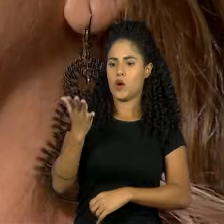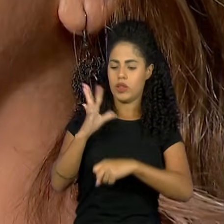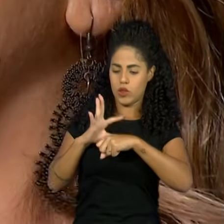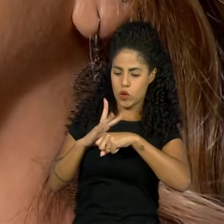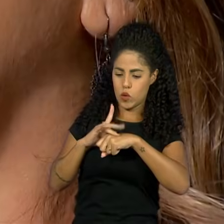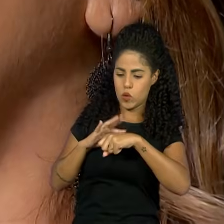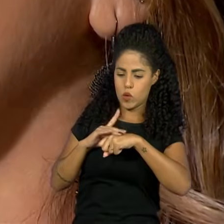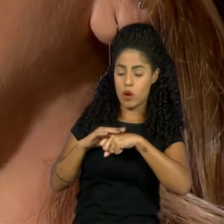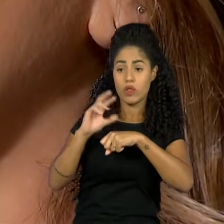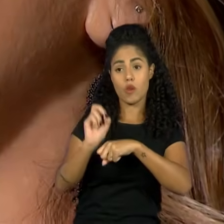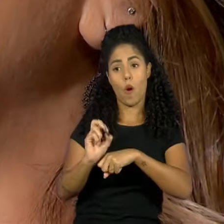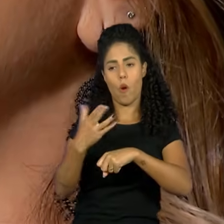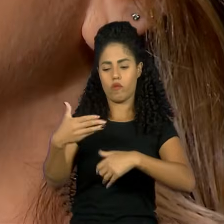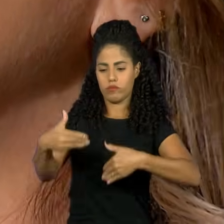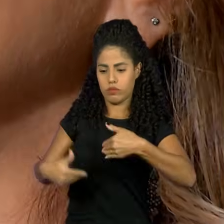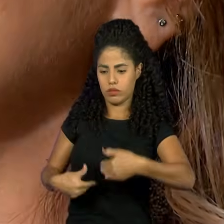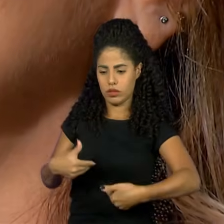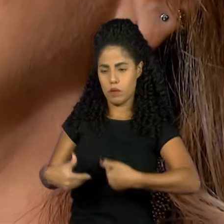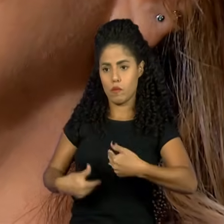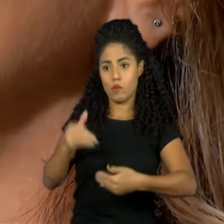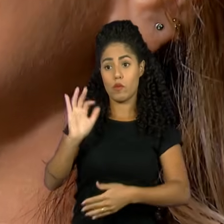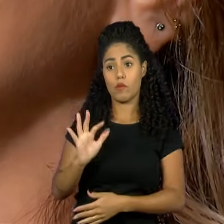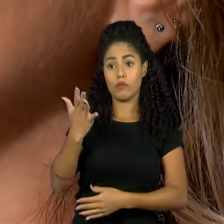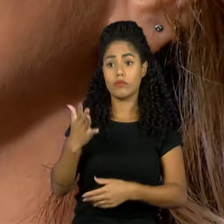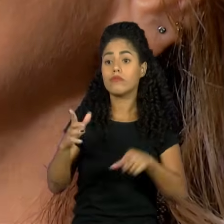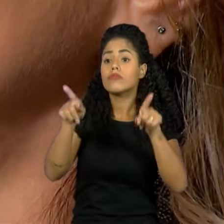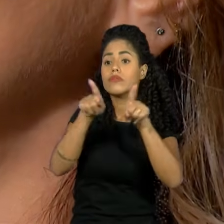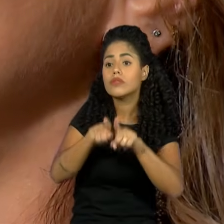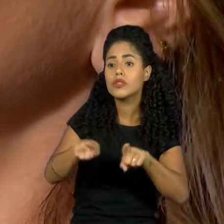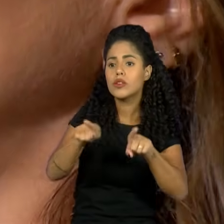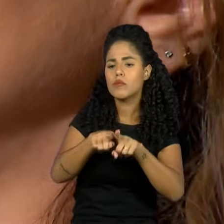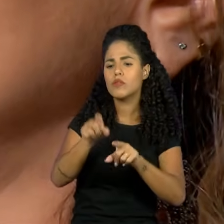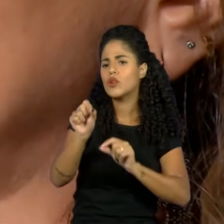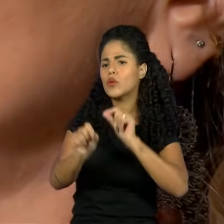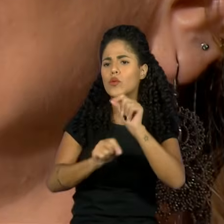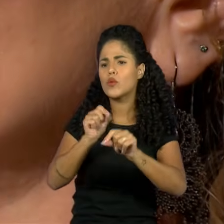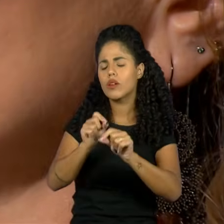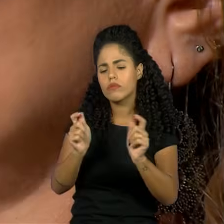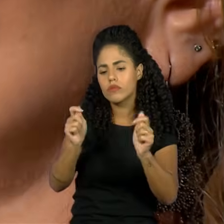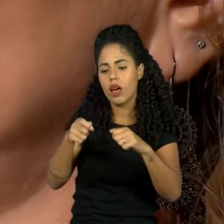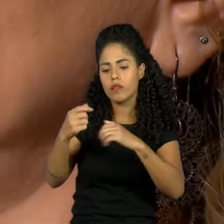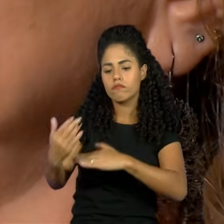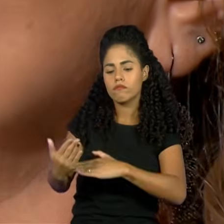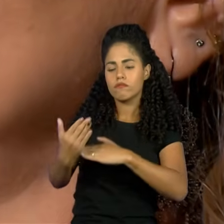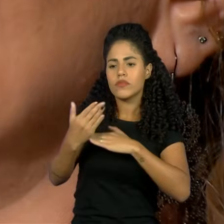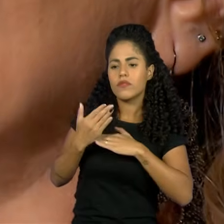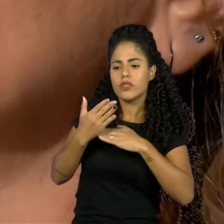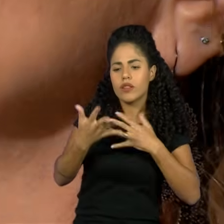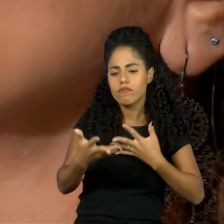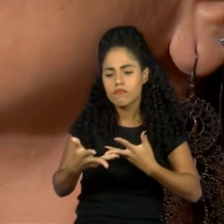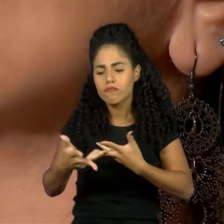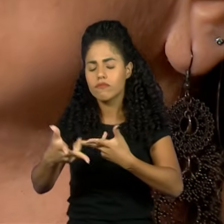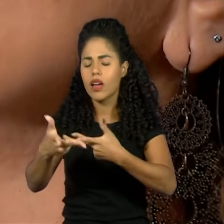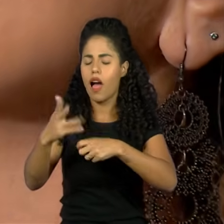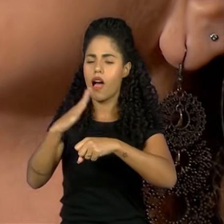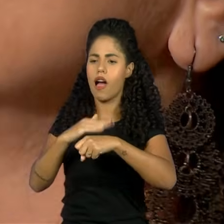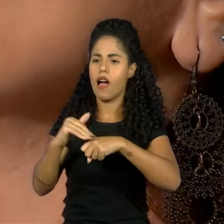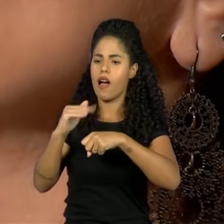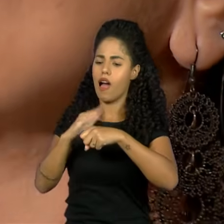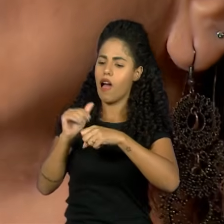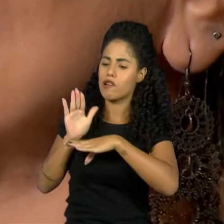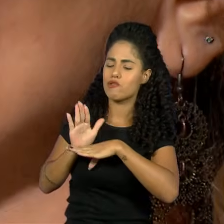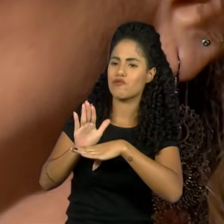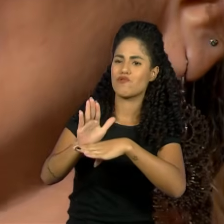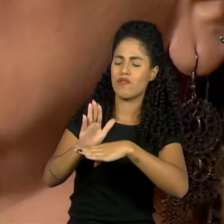ou o tratamento dela pode causar, mas também um espaço muito favorável para você acolher e cuidar de questões